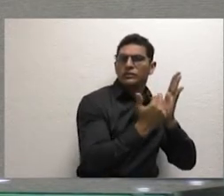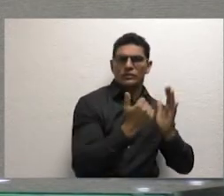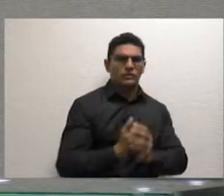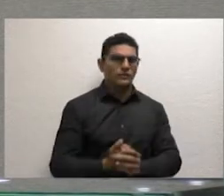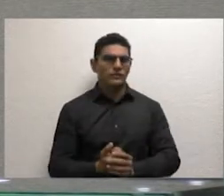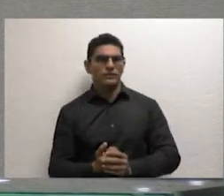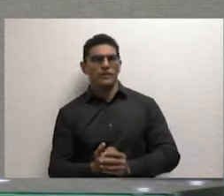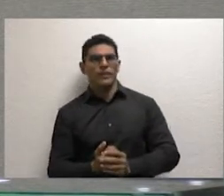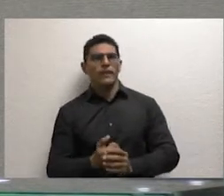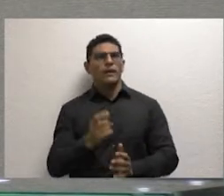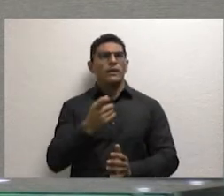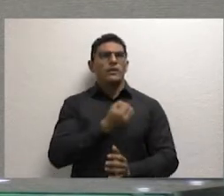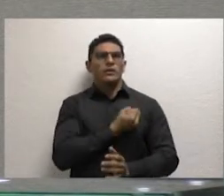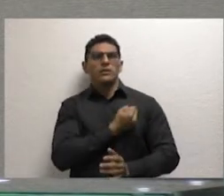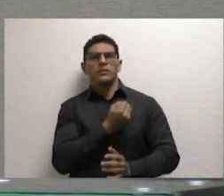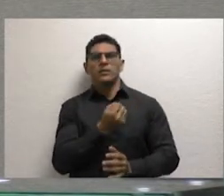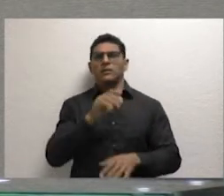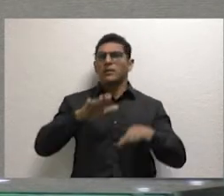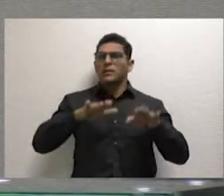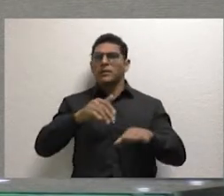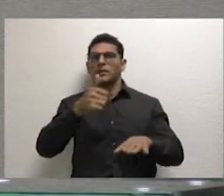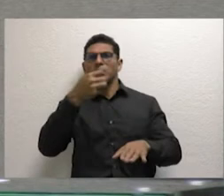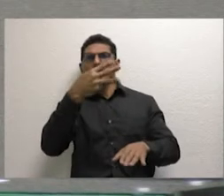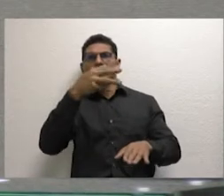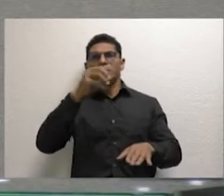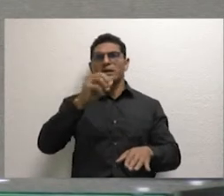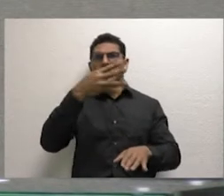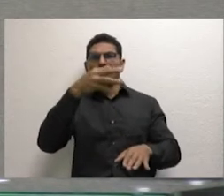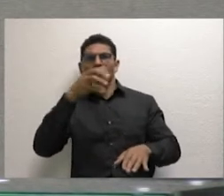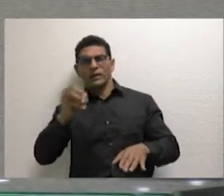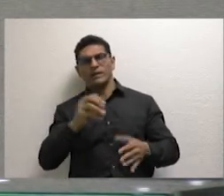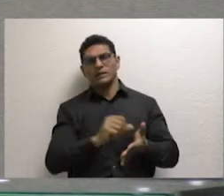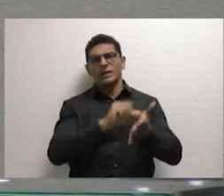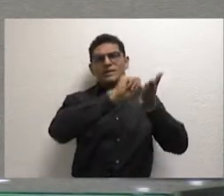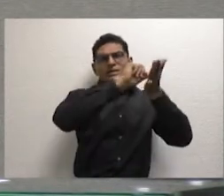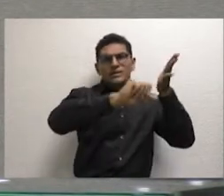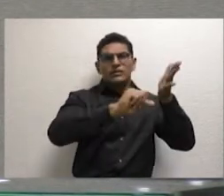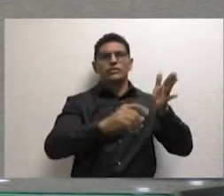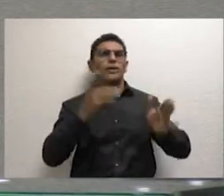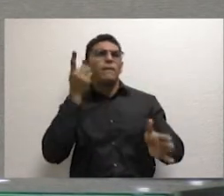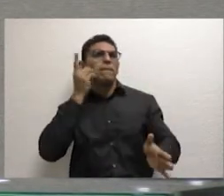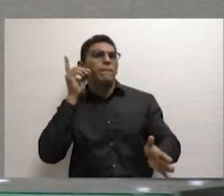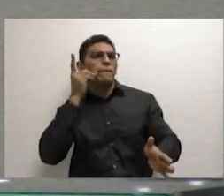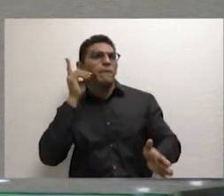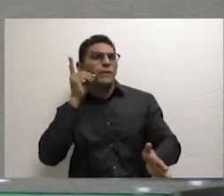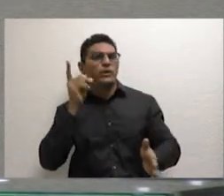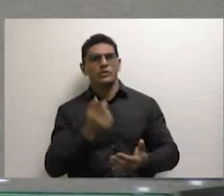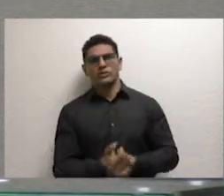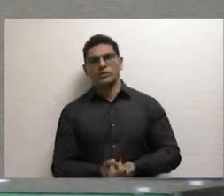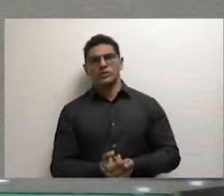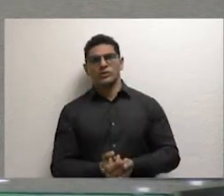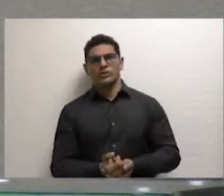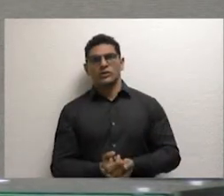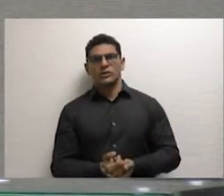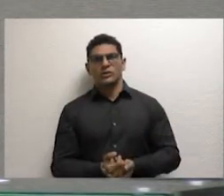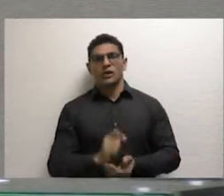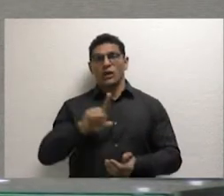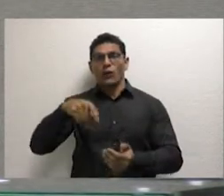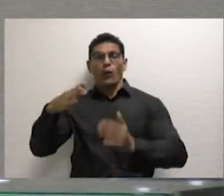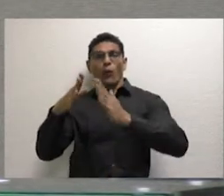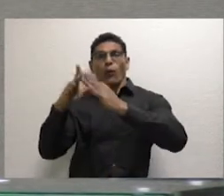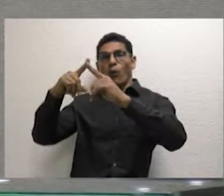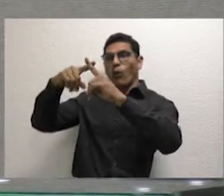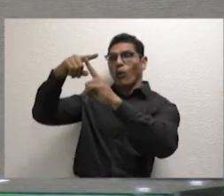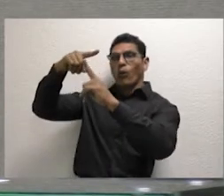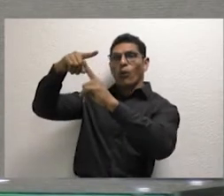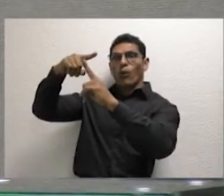número de mais ou menos 30 a 40 cirurgias por dia desafogando assim o Adriano Jorge pronto-socorro 28 de